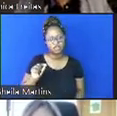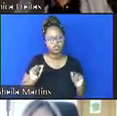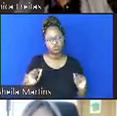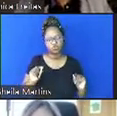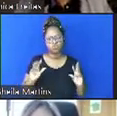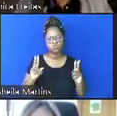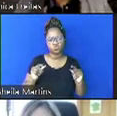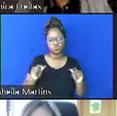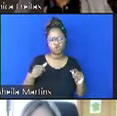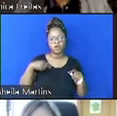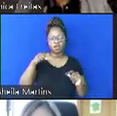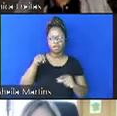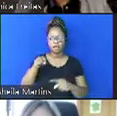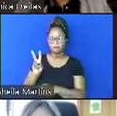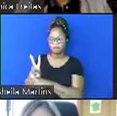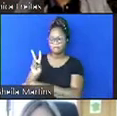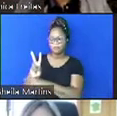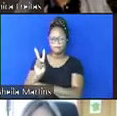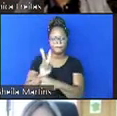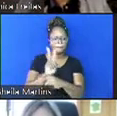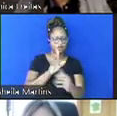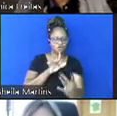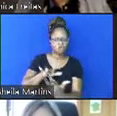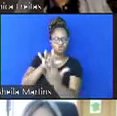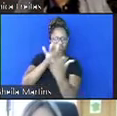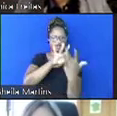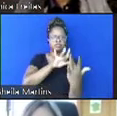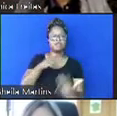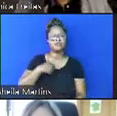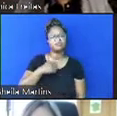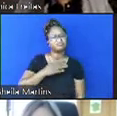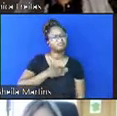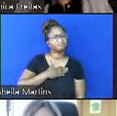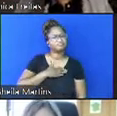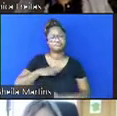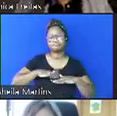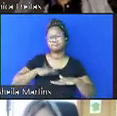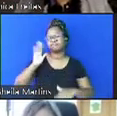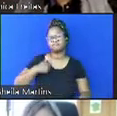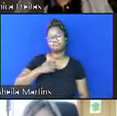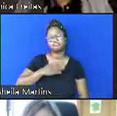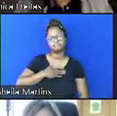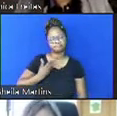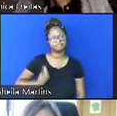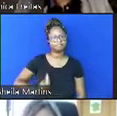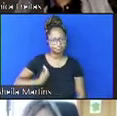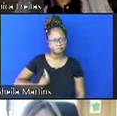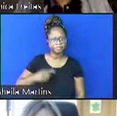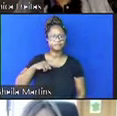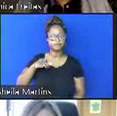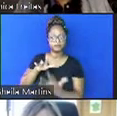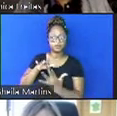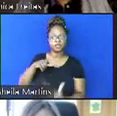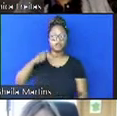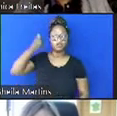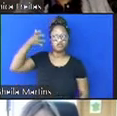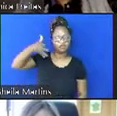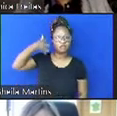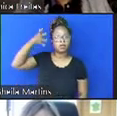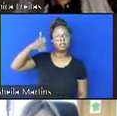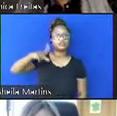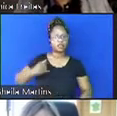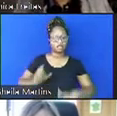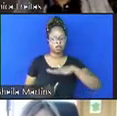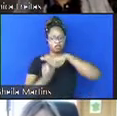da manutenção de uma rede de contatos, que eu gostava muito de participar, né? Então, existem eventos que a fundação